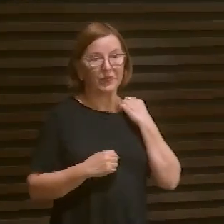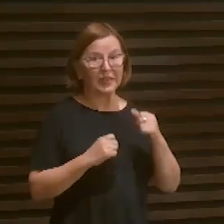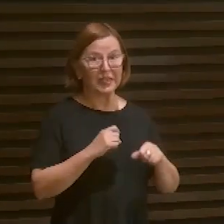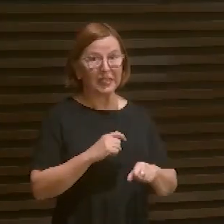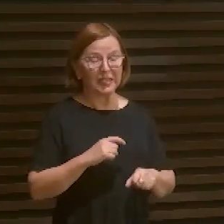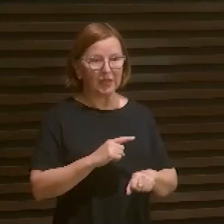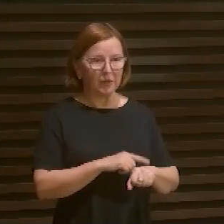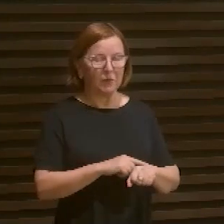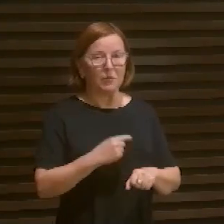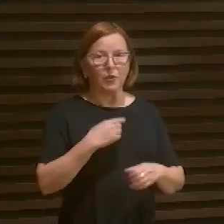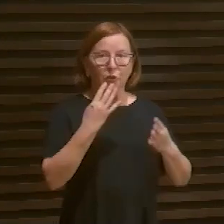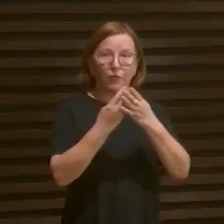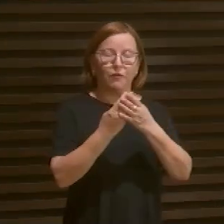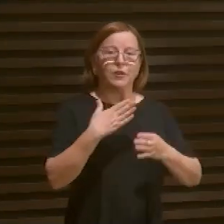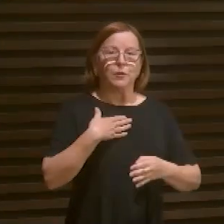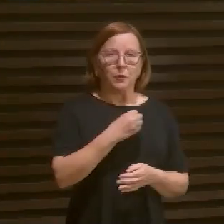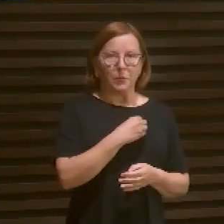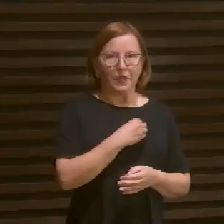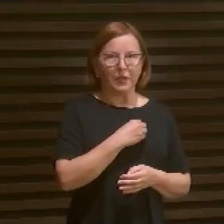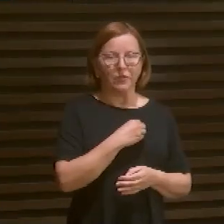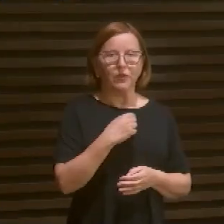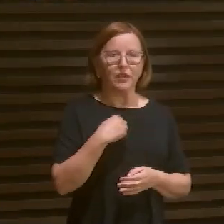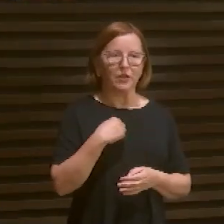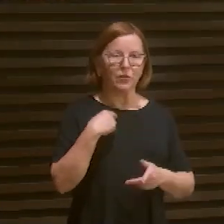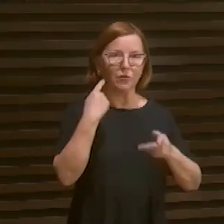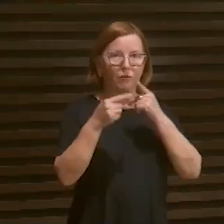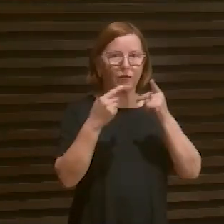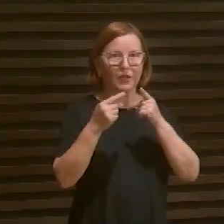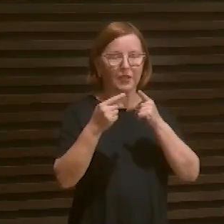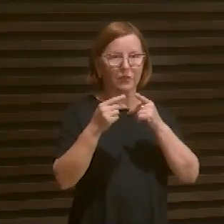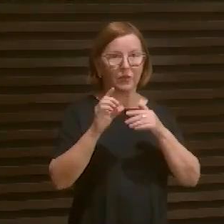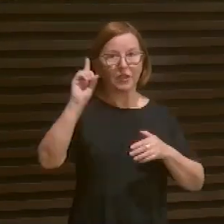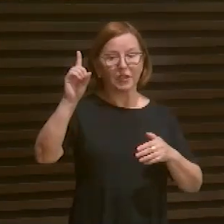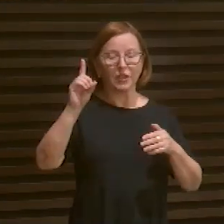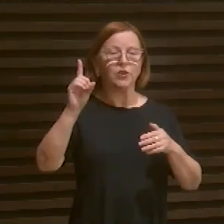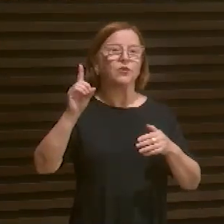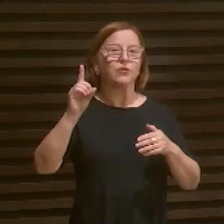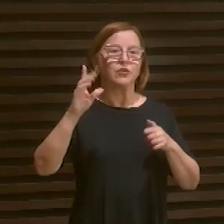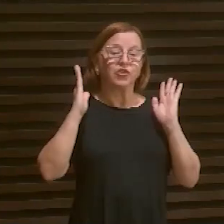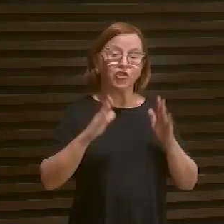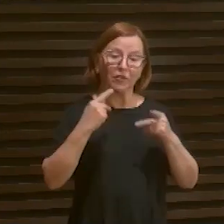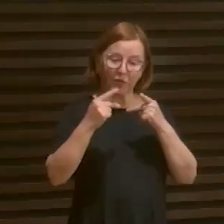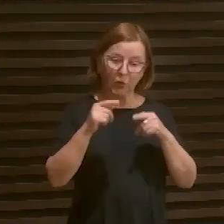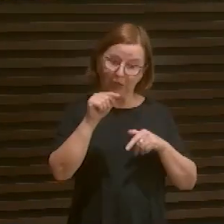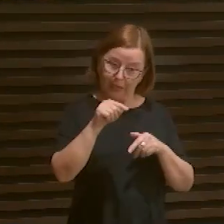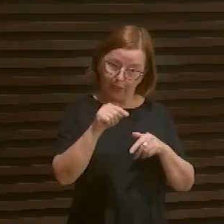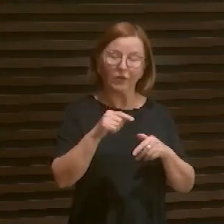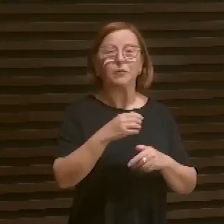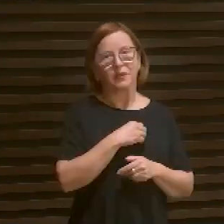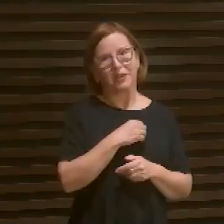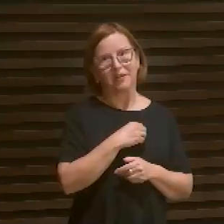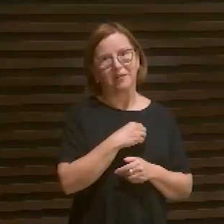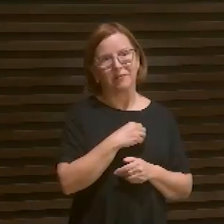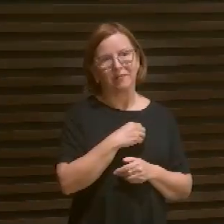meu pecado, eu estou homologando o que Deus diz que aquilo é pecado. Eu estou fazendo isso como